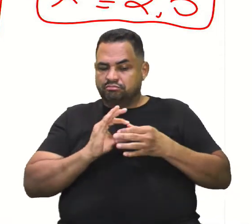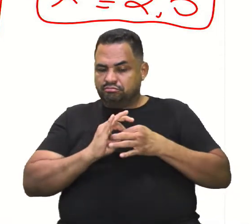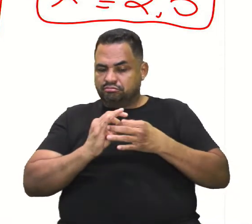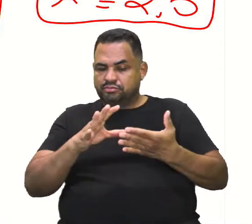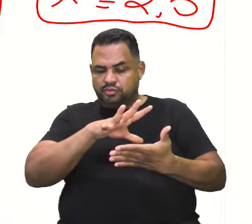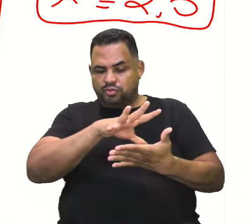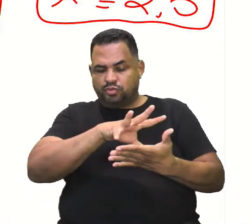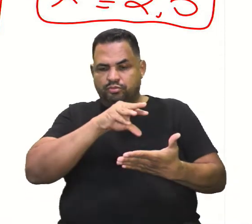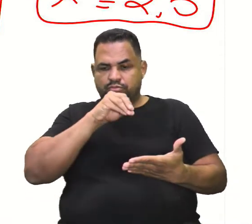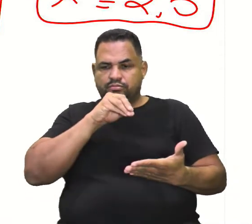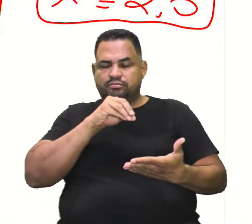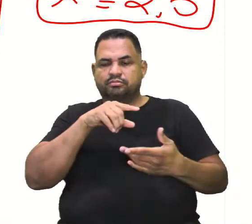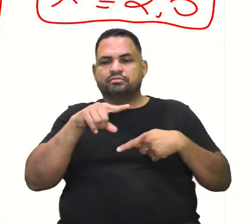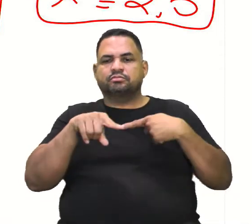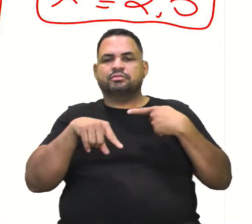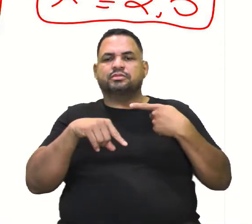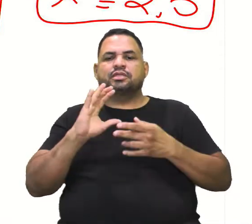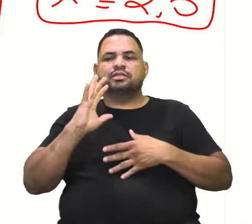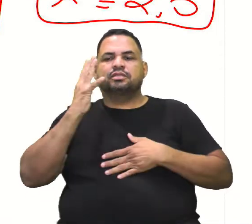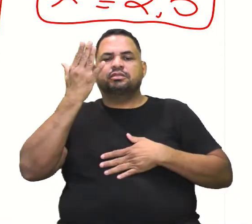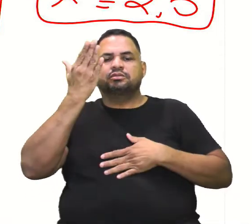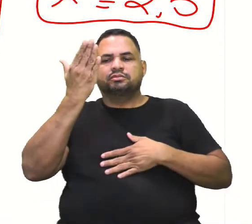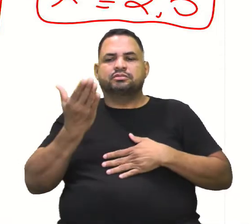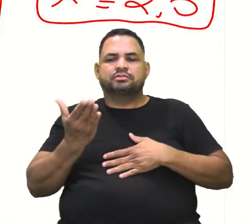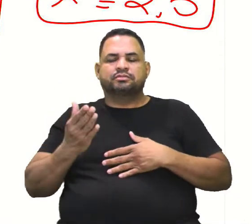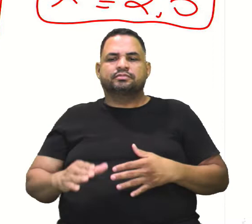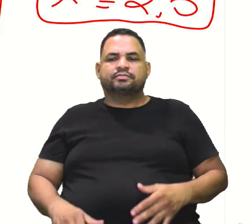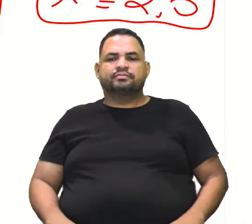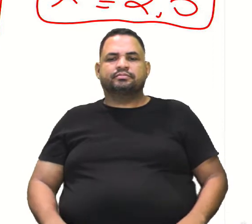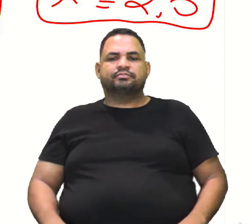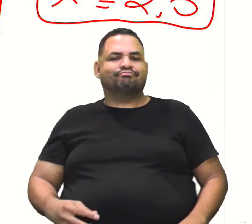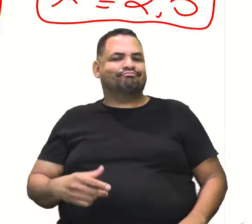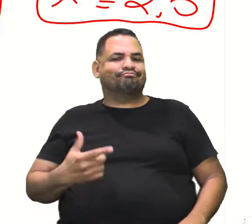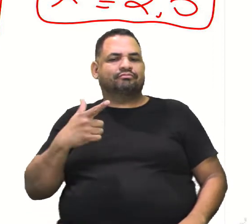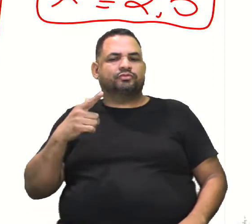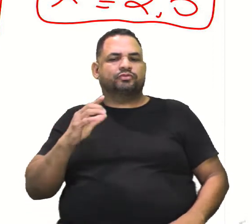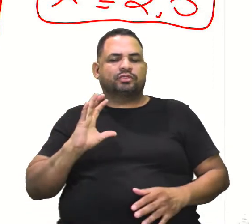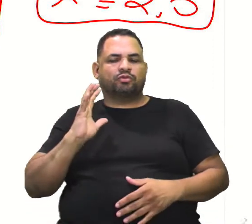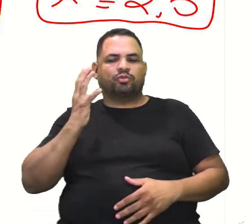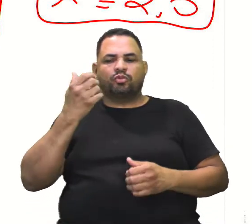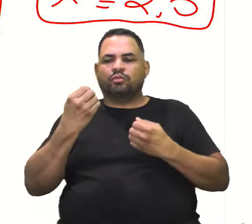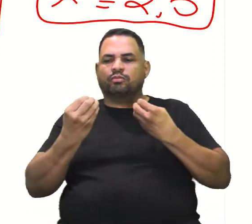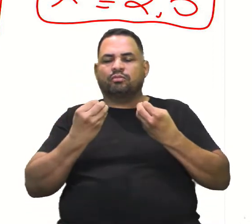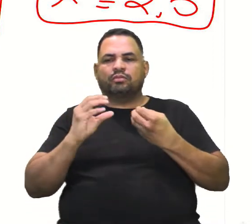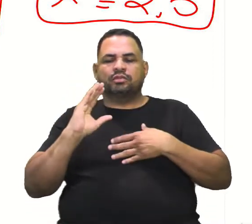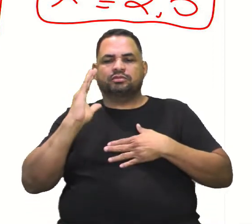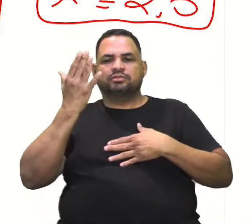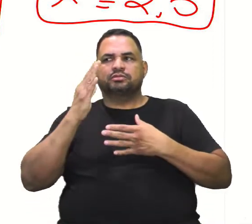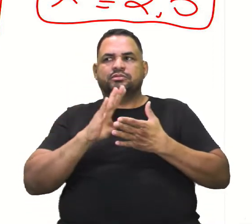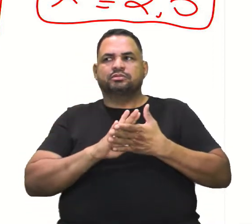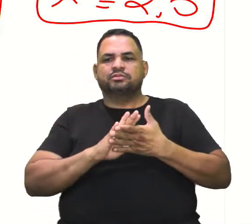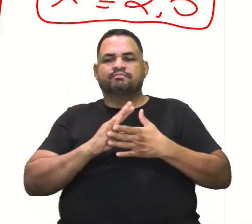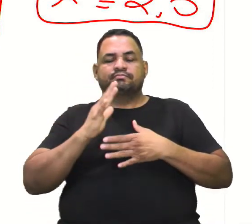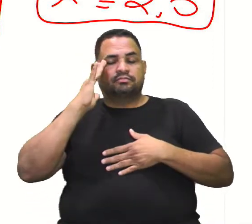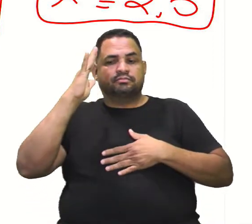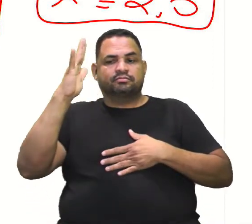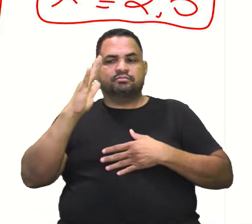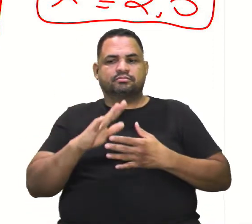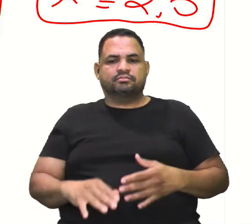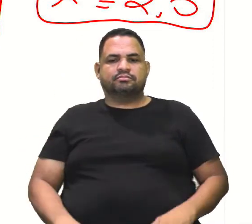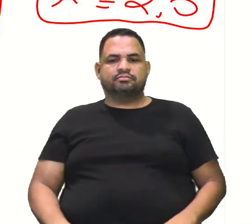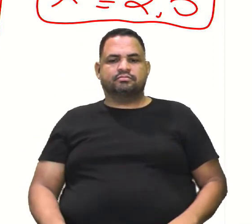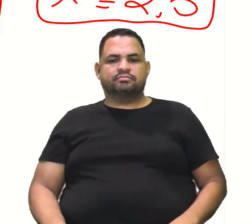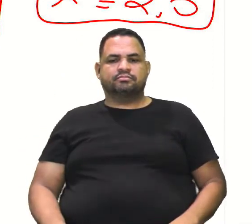aquela resolução e resolver essa de baixo, essa do lado, que não teve solução nos reais, de forma